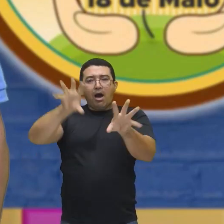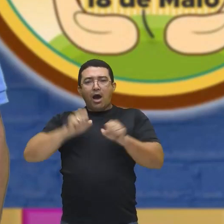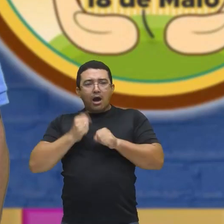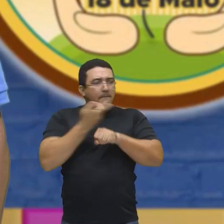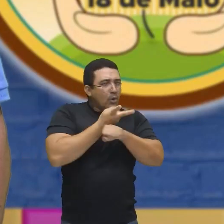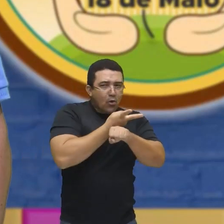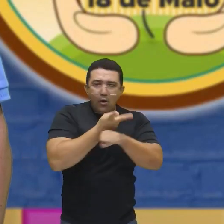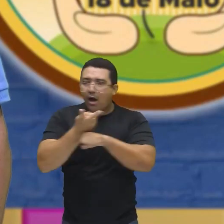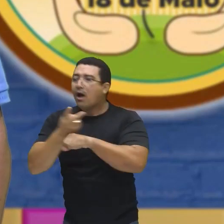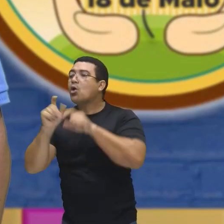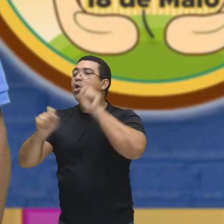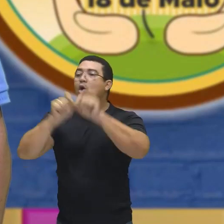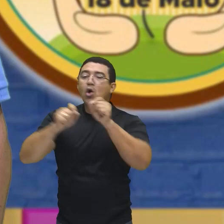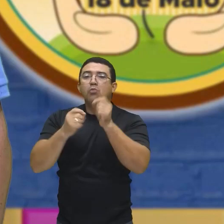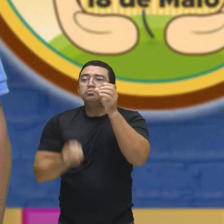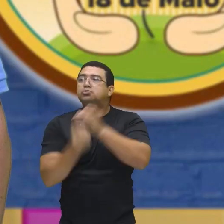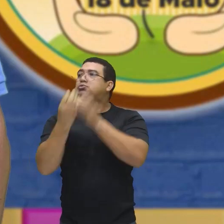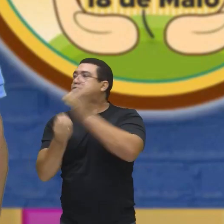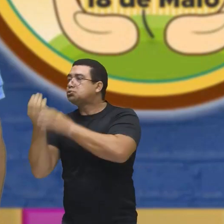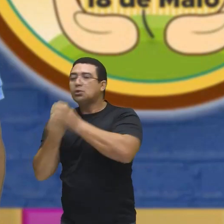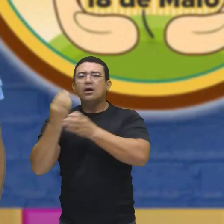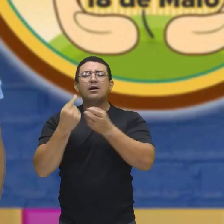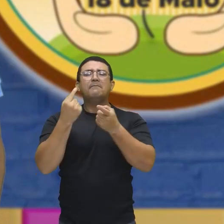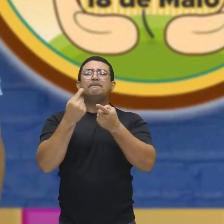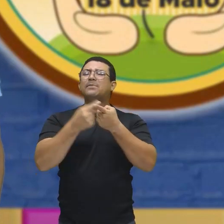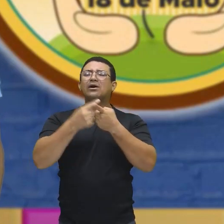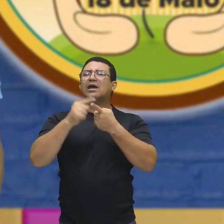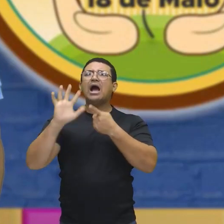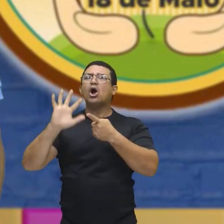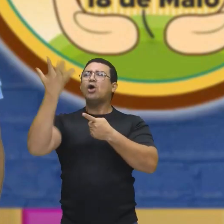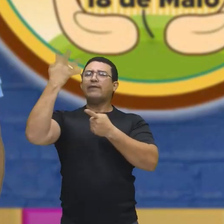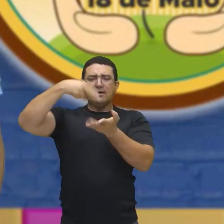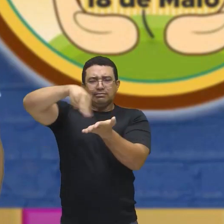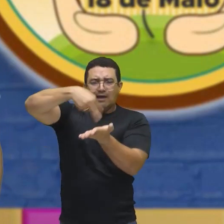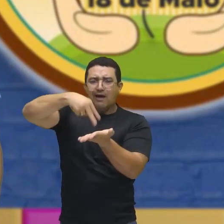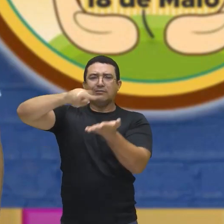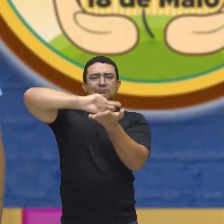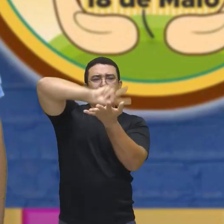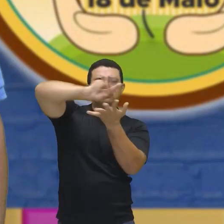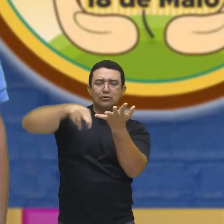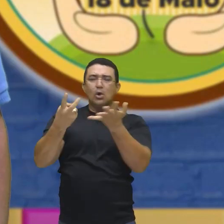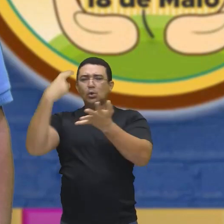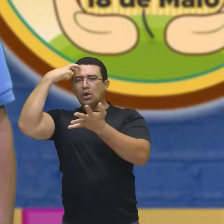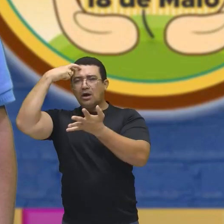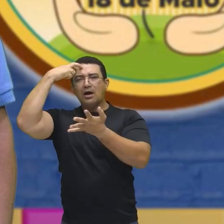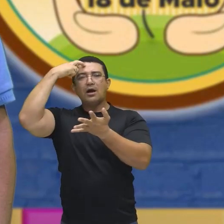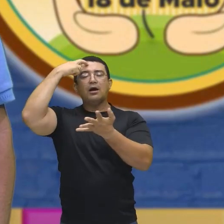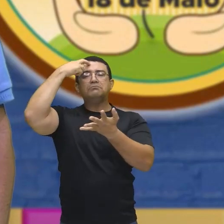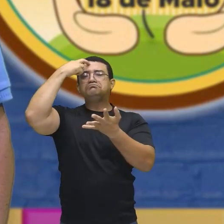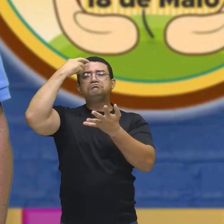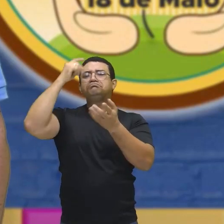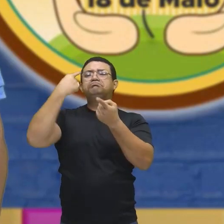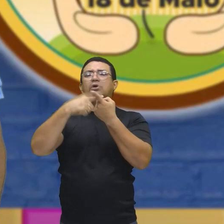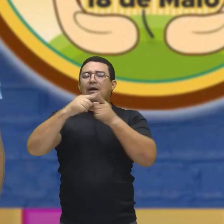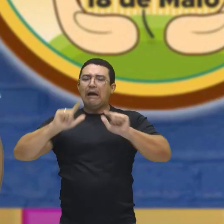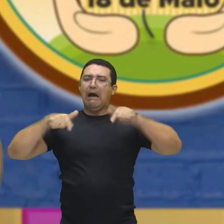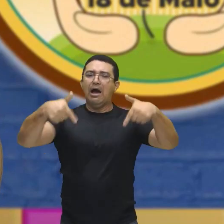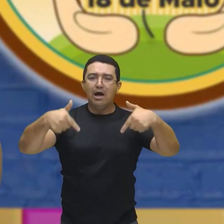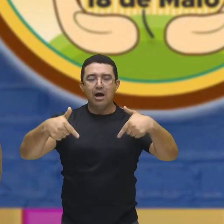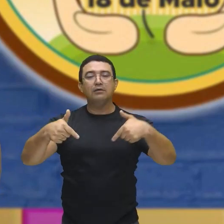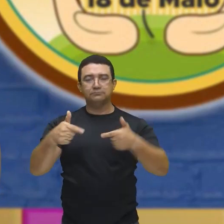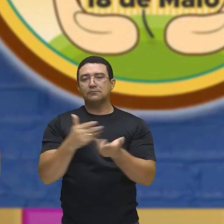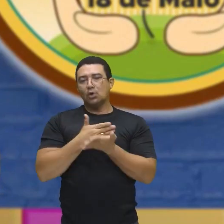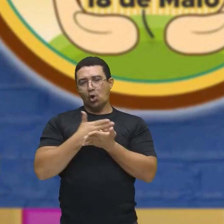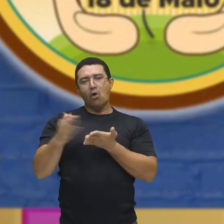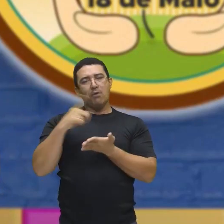de origem, como surgiu, por que acontece dessa forma, o porquê dessa atitude, eu começo a ter a